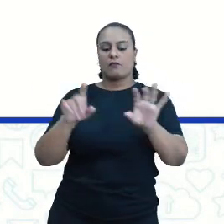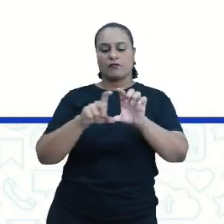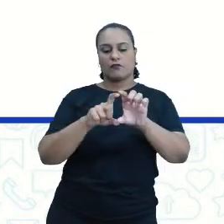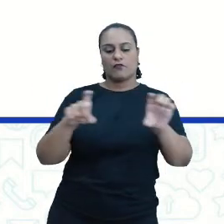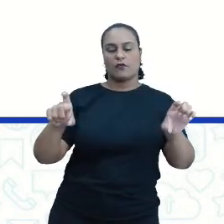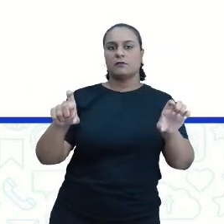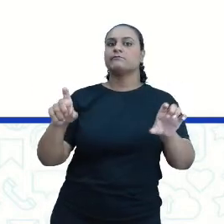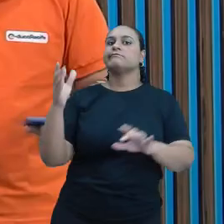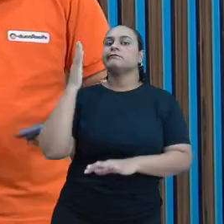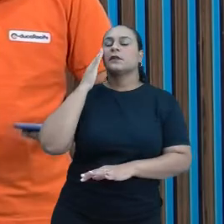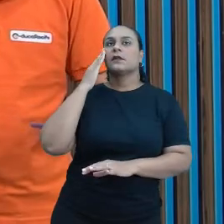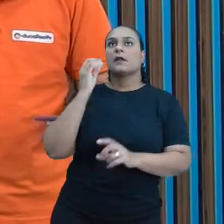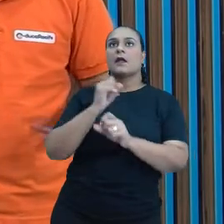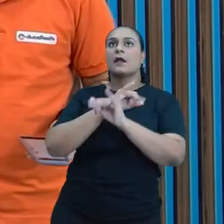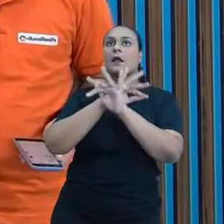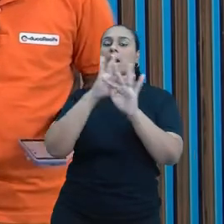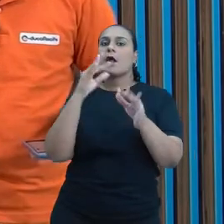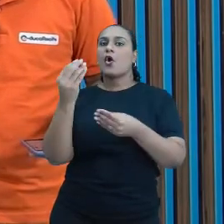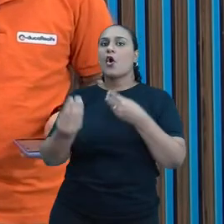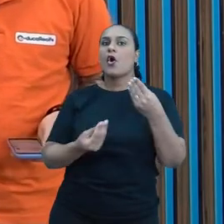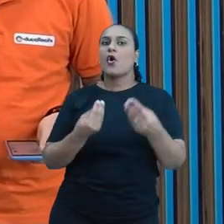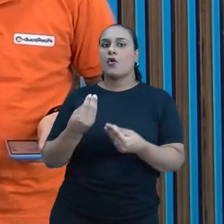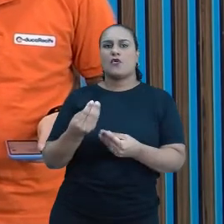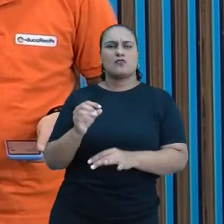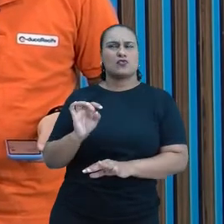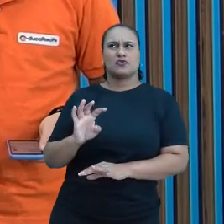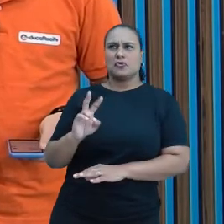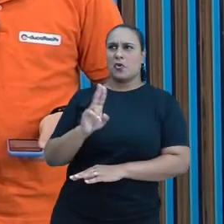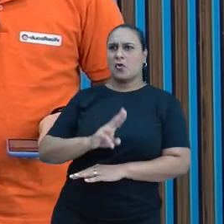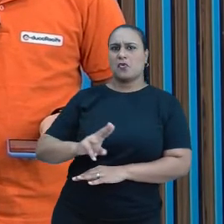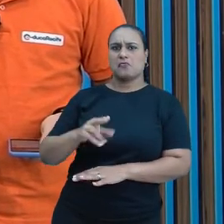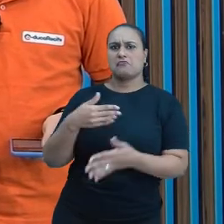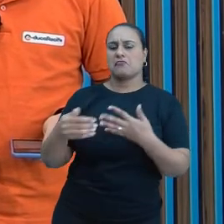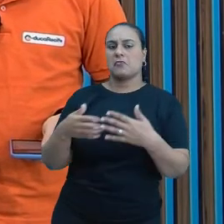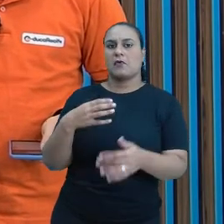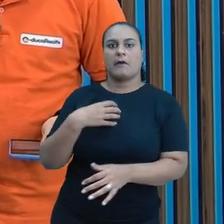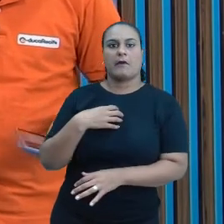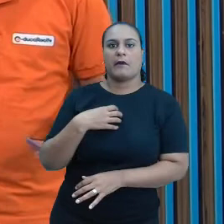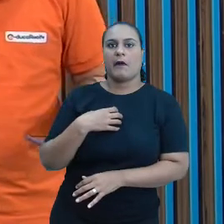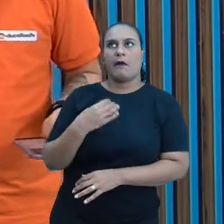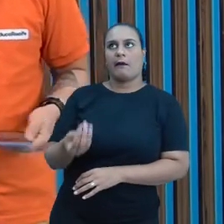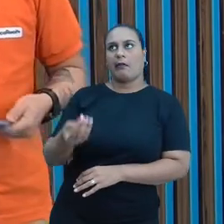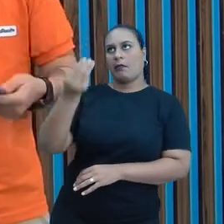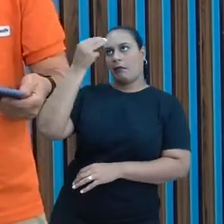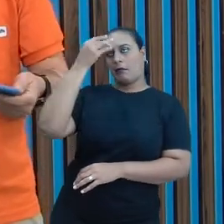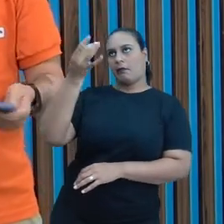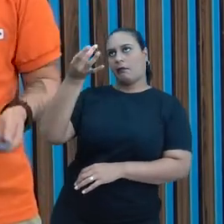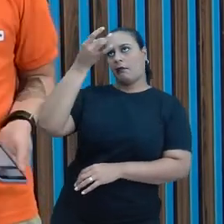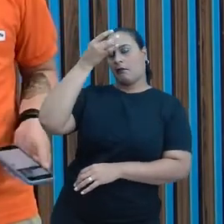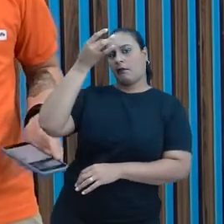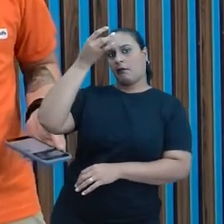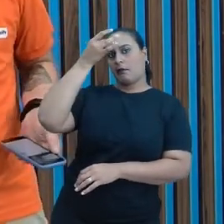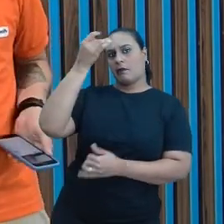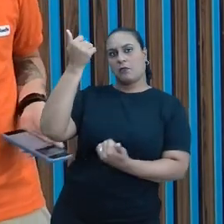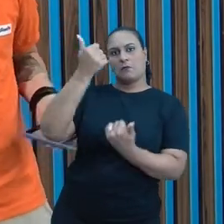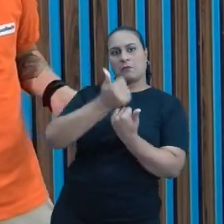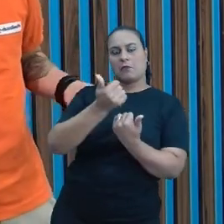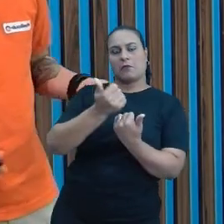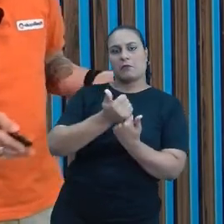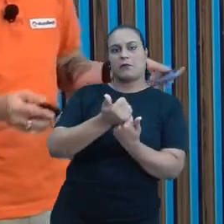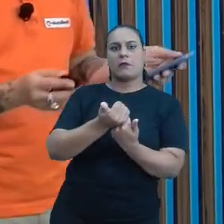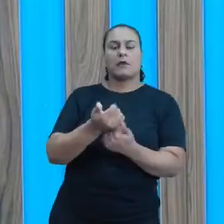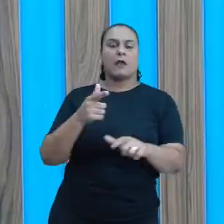entender a lógica das fórmulas para não apenas usar de forma de decorar, substituir a letra pelo número, tá